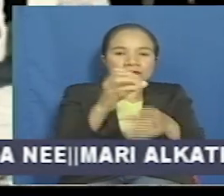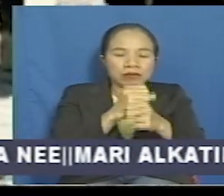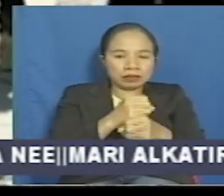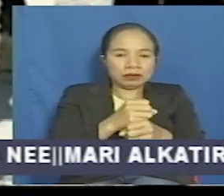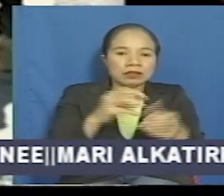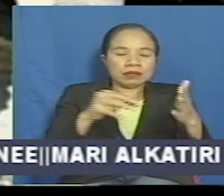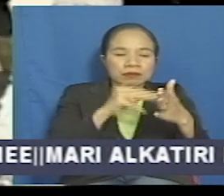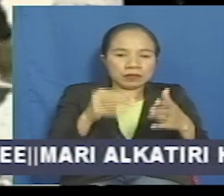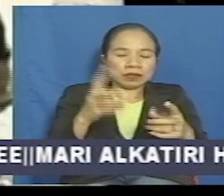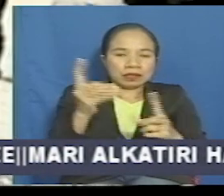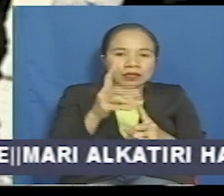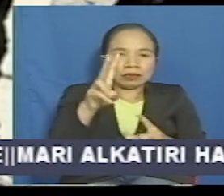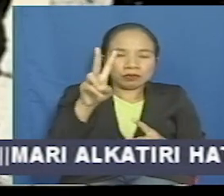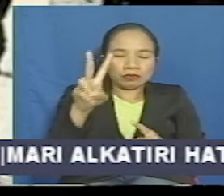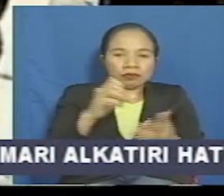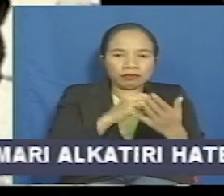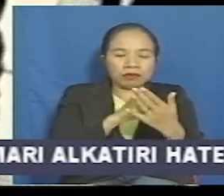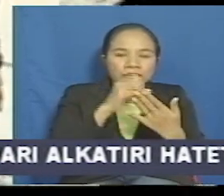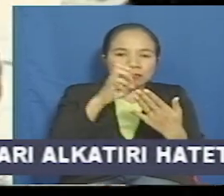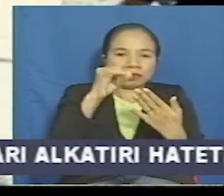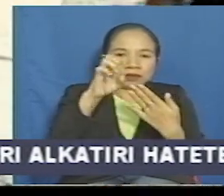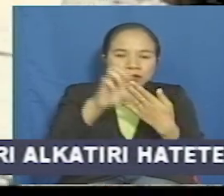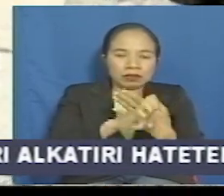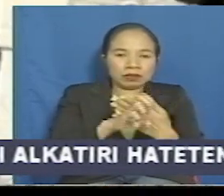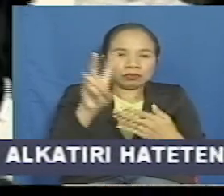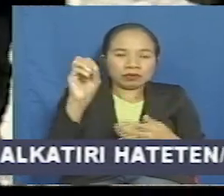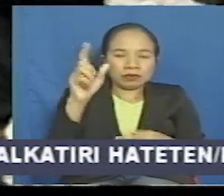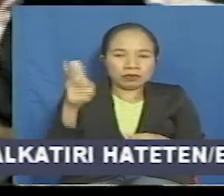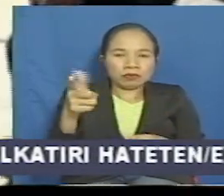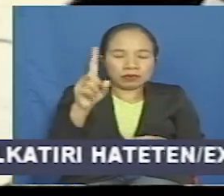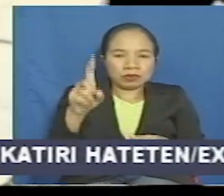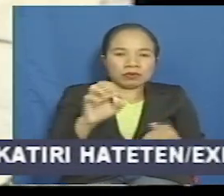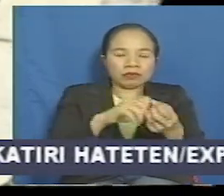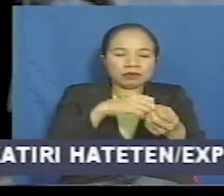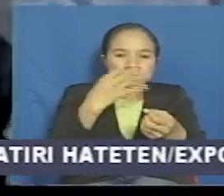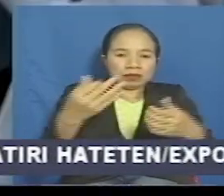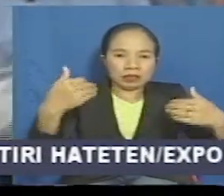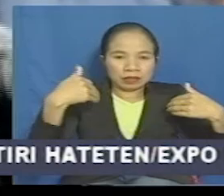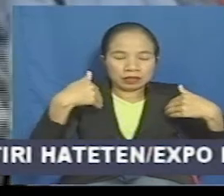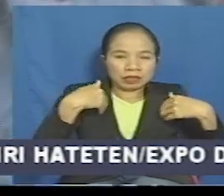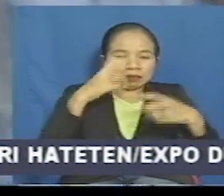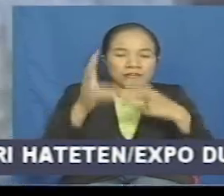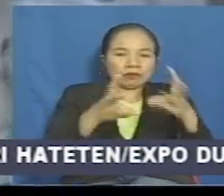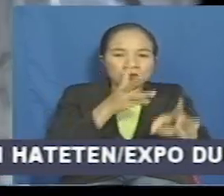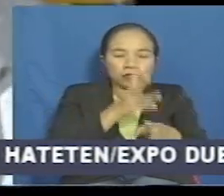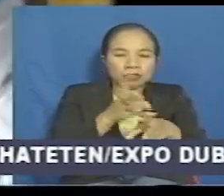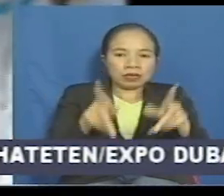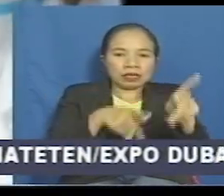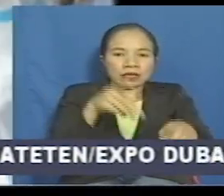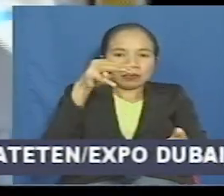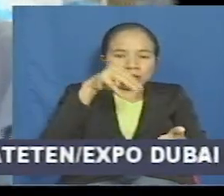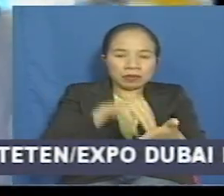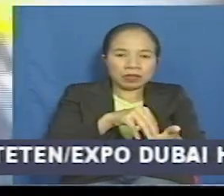cada Toloron Rua, Fulan Zunho, Rihun Rua, Ronaldo Recin Ida, caso o coronavírus existe e a mundo, ema